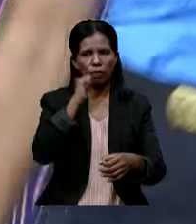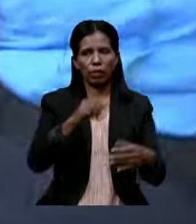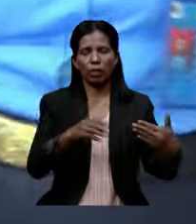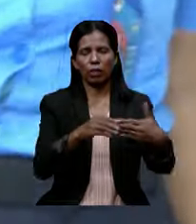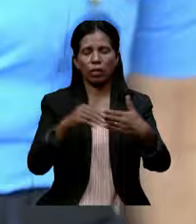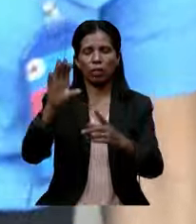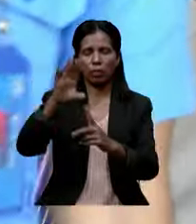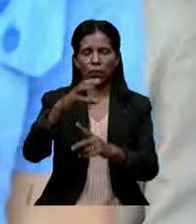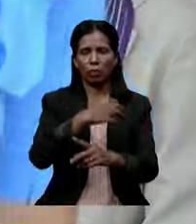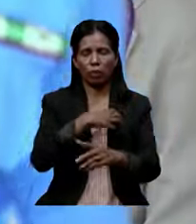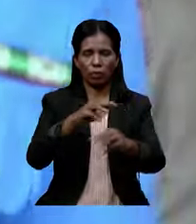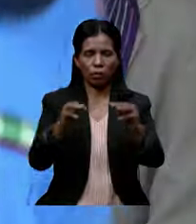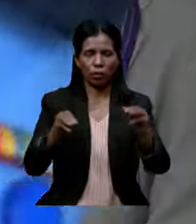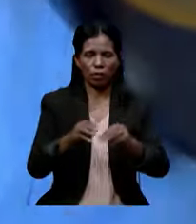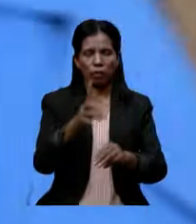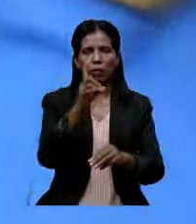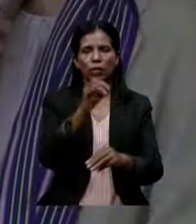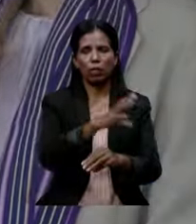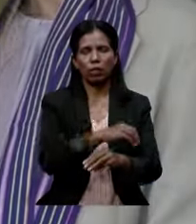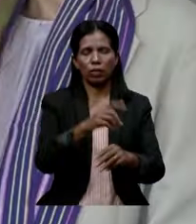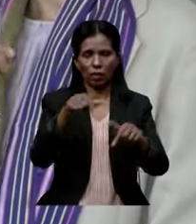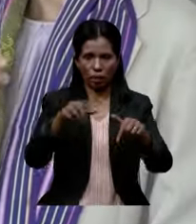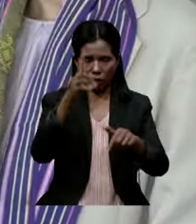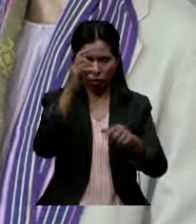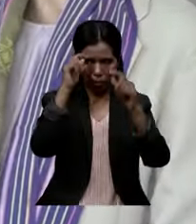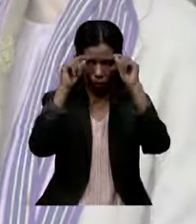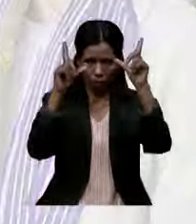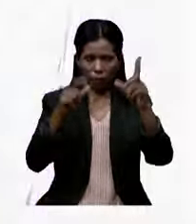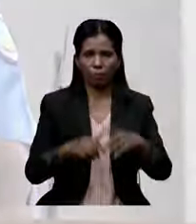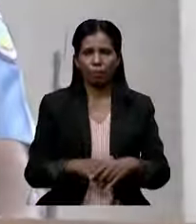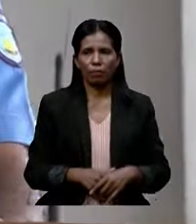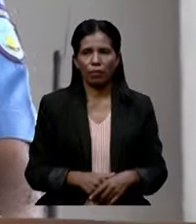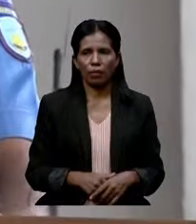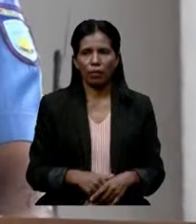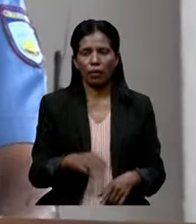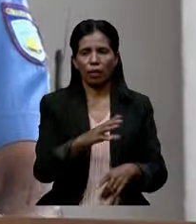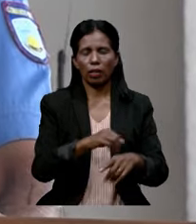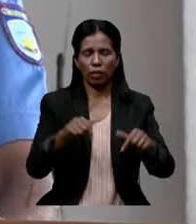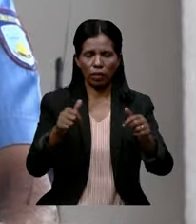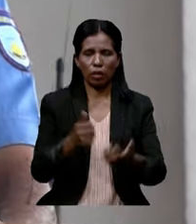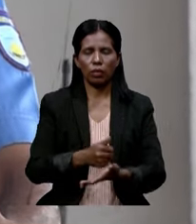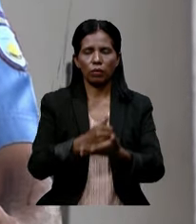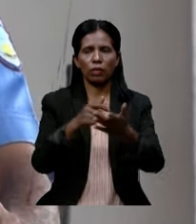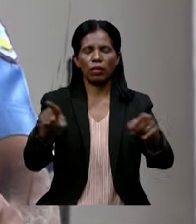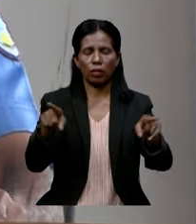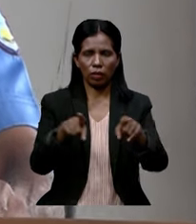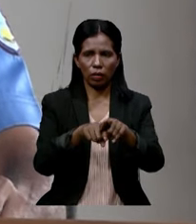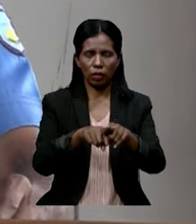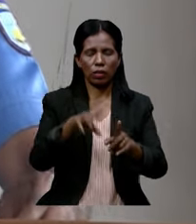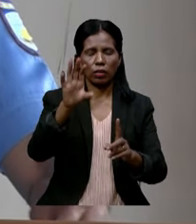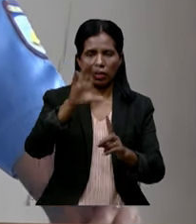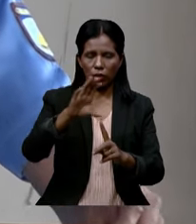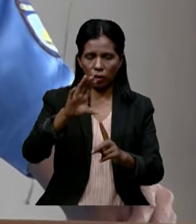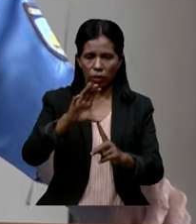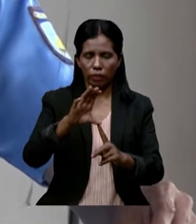comandante Penetele município no esquadra Sira e Timor Leste. Feito a nessa igualdade e tratamento, ma função comando